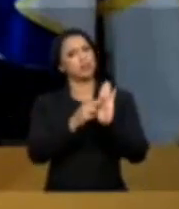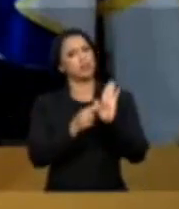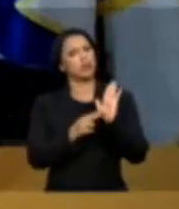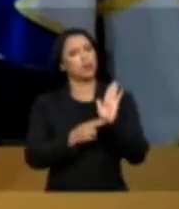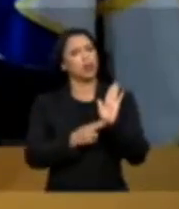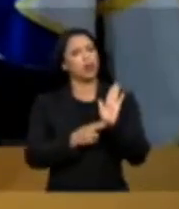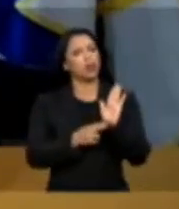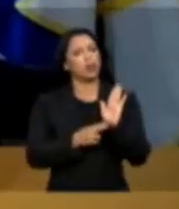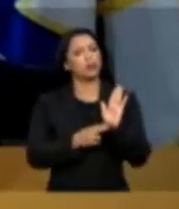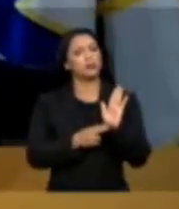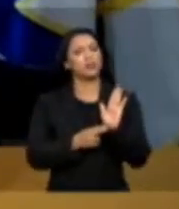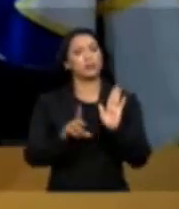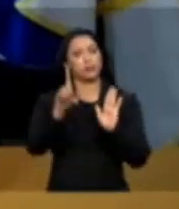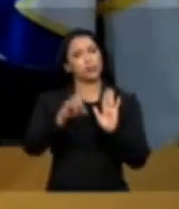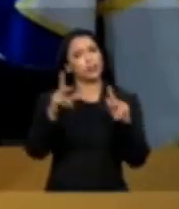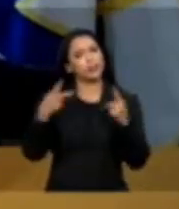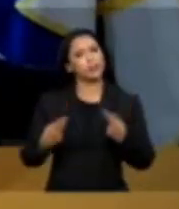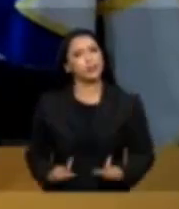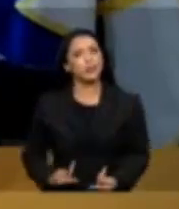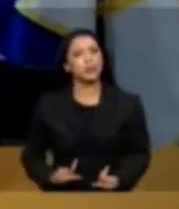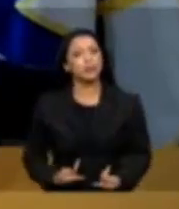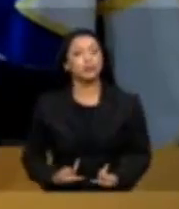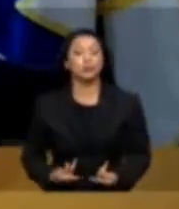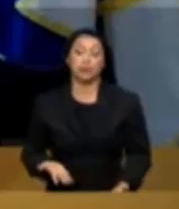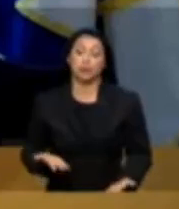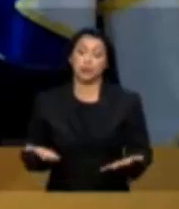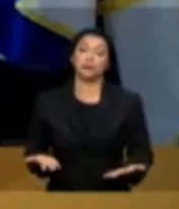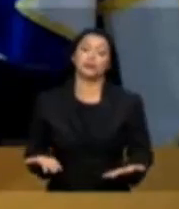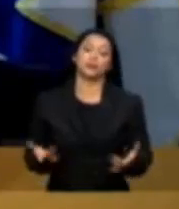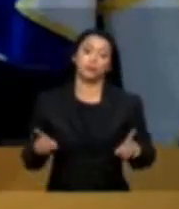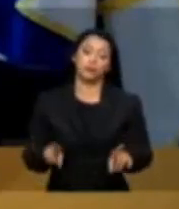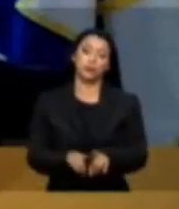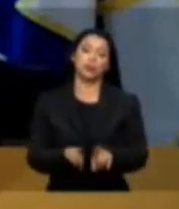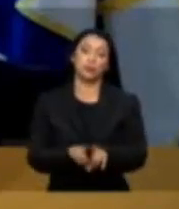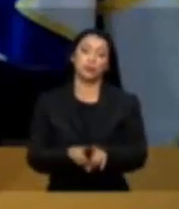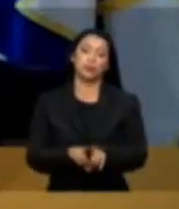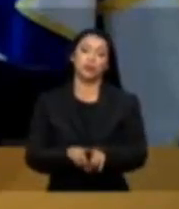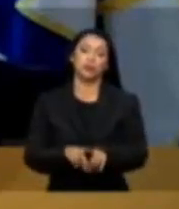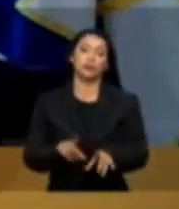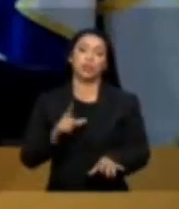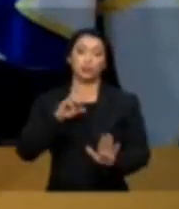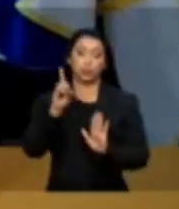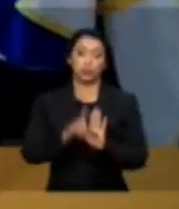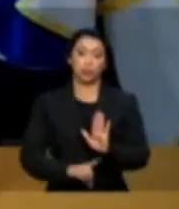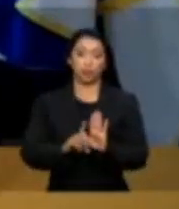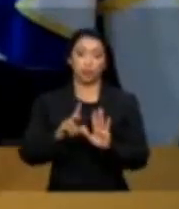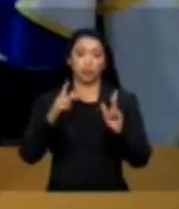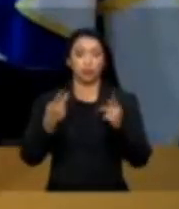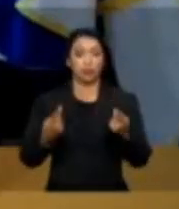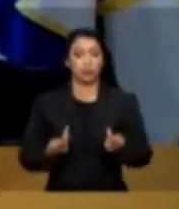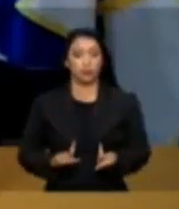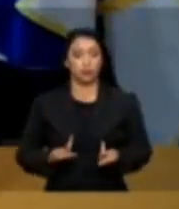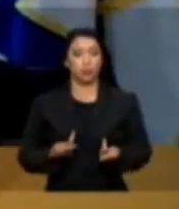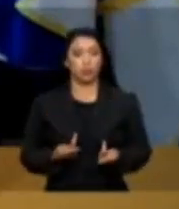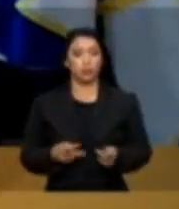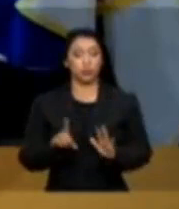internacionais interamericanas de direitos humanos, em particular a Convenção Americana sobre Direitos Humanos e a Declaração Americana